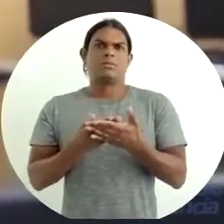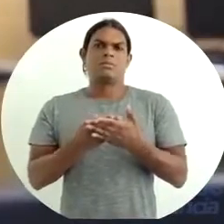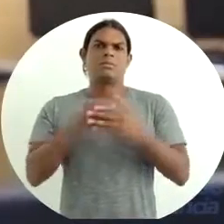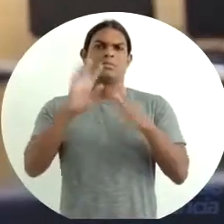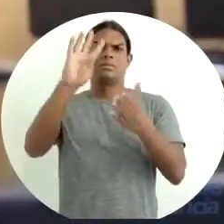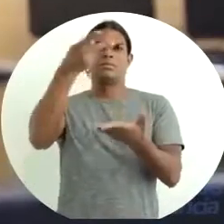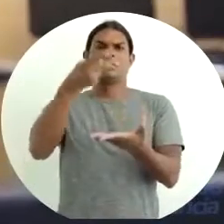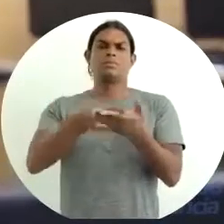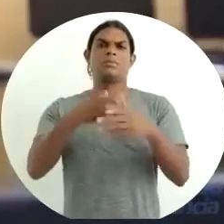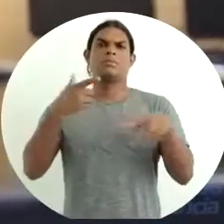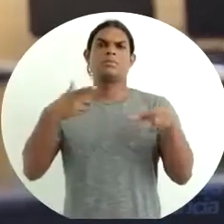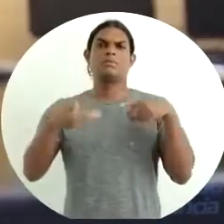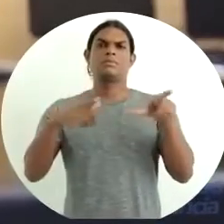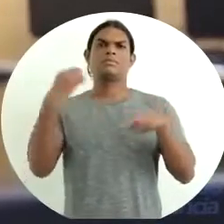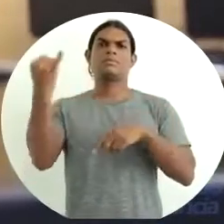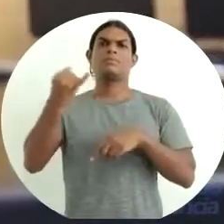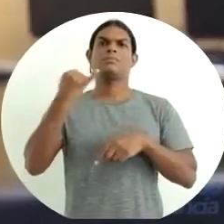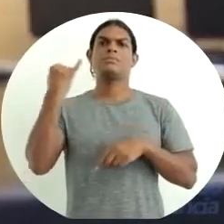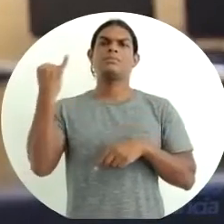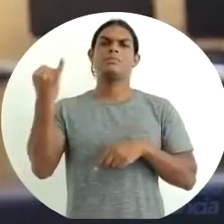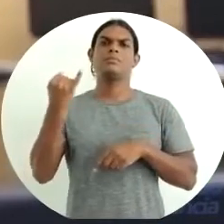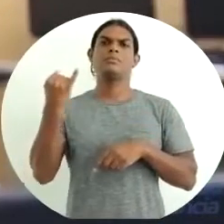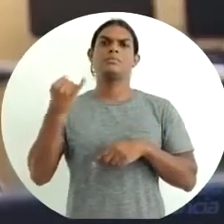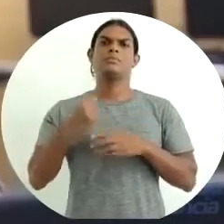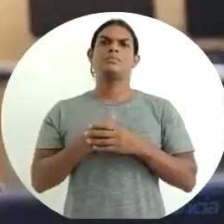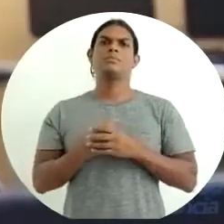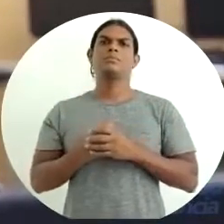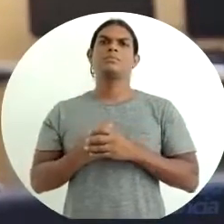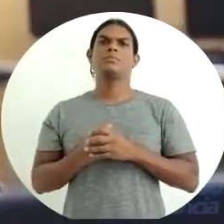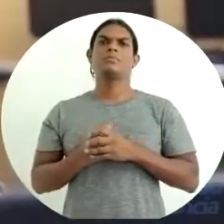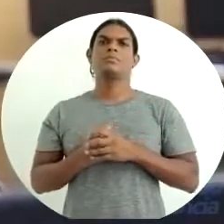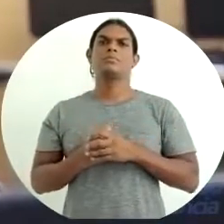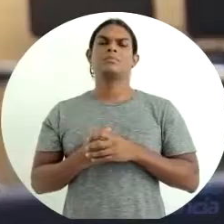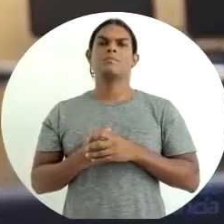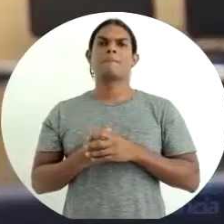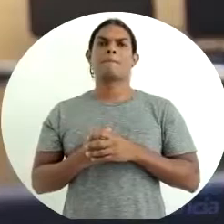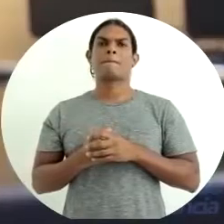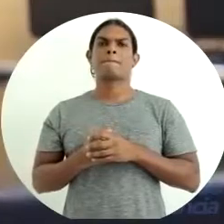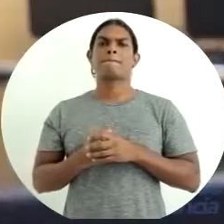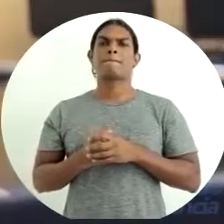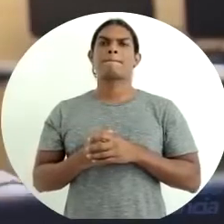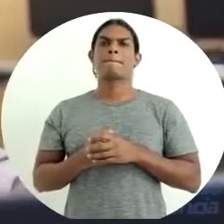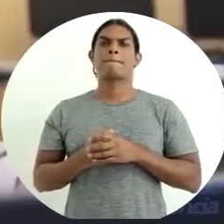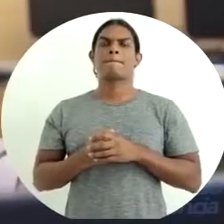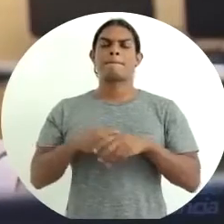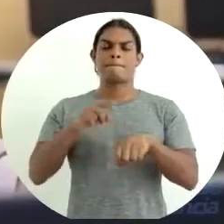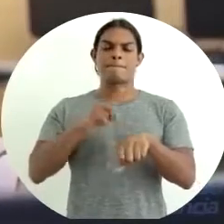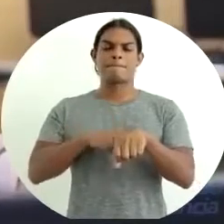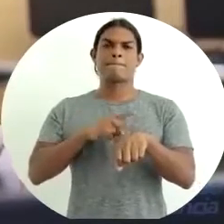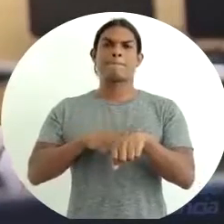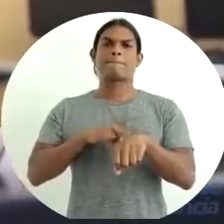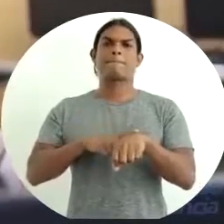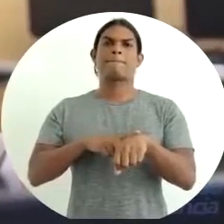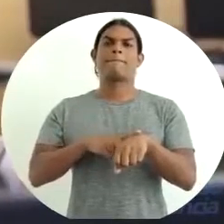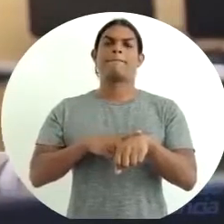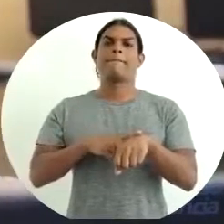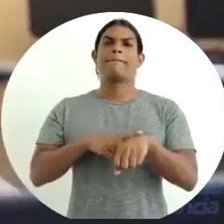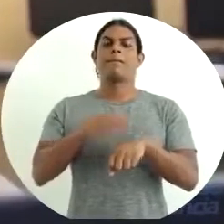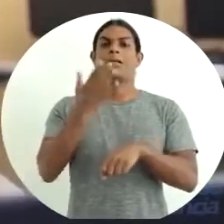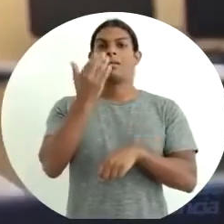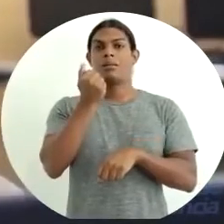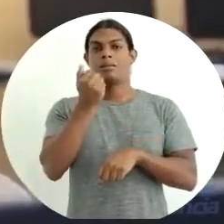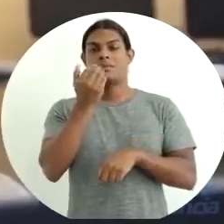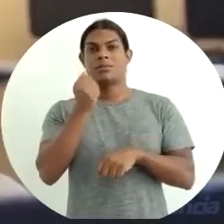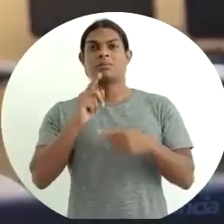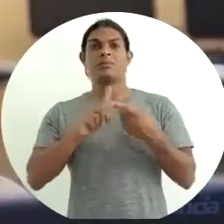que o que é muito importante, nos períodos destinados à refeição ou a descanso, e por